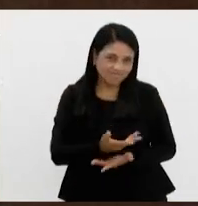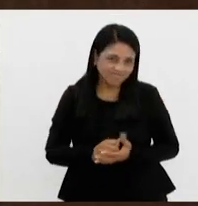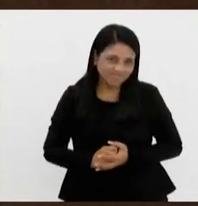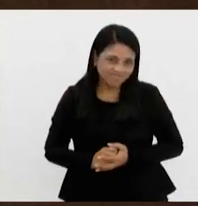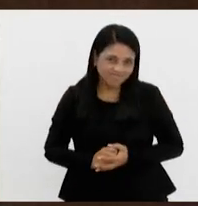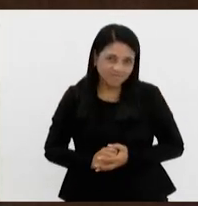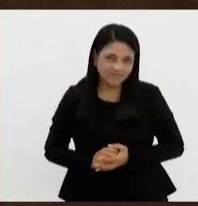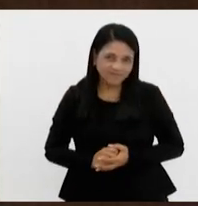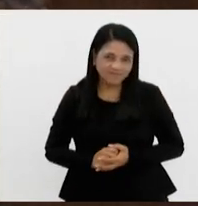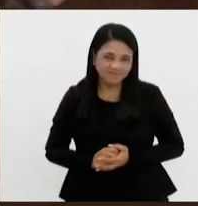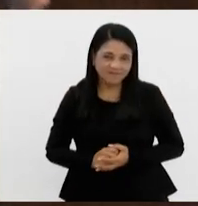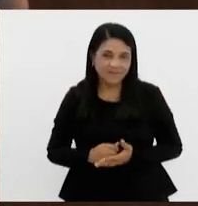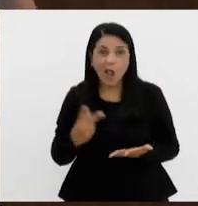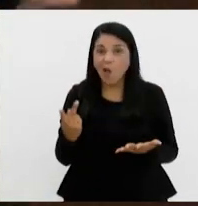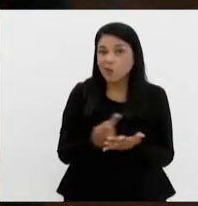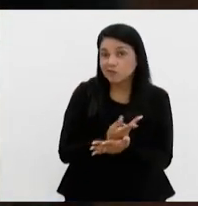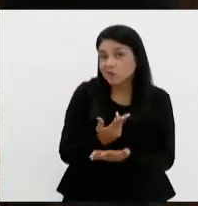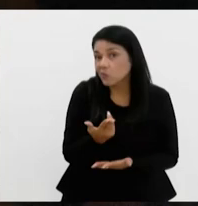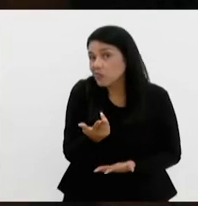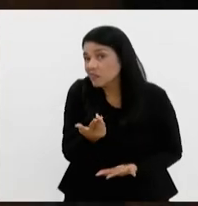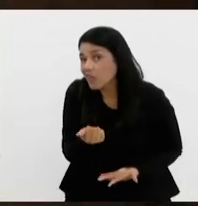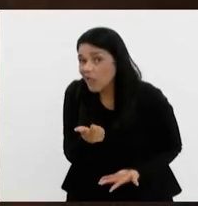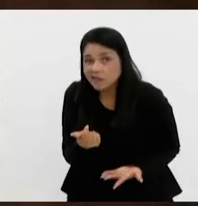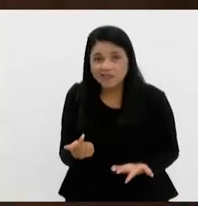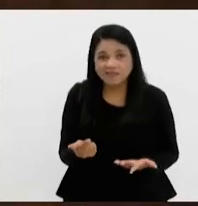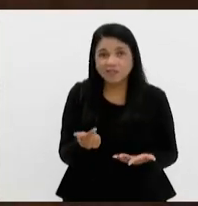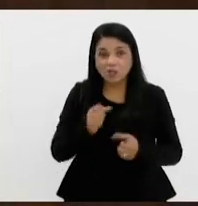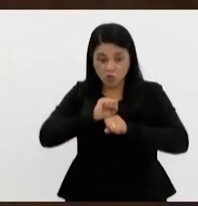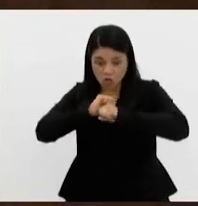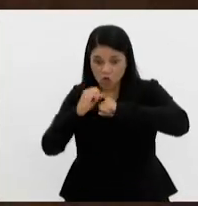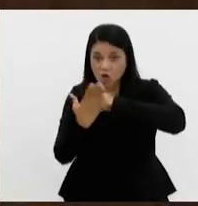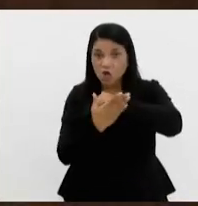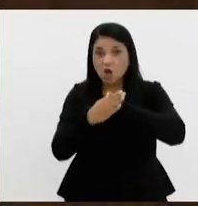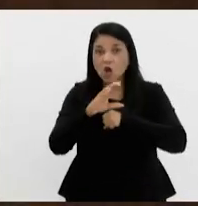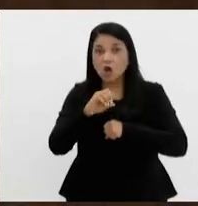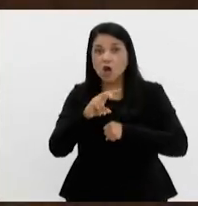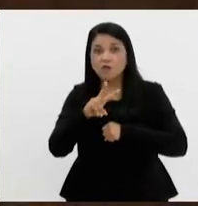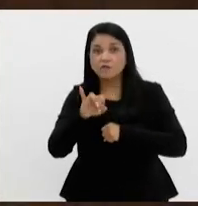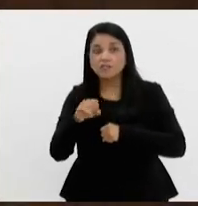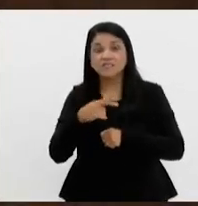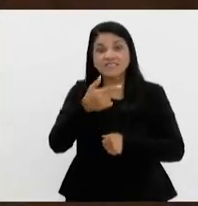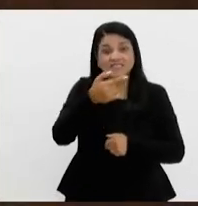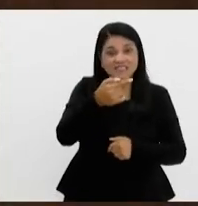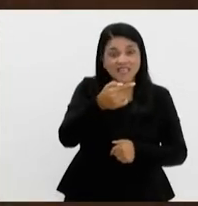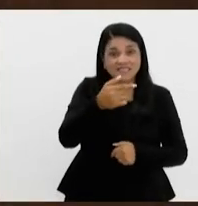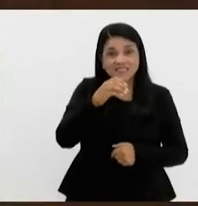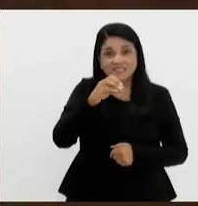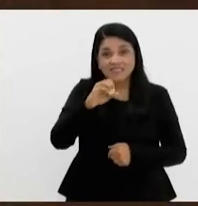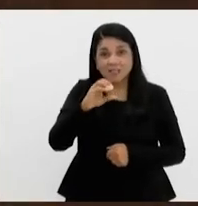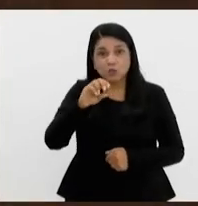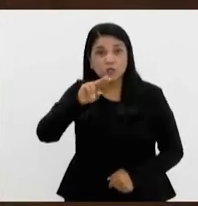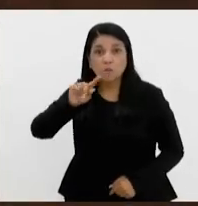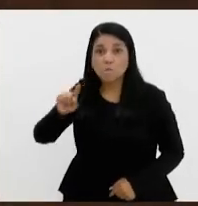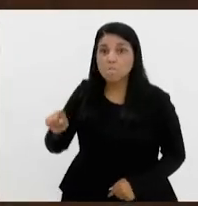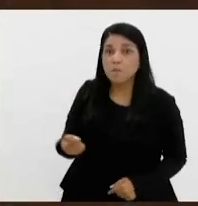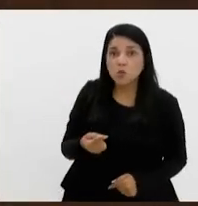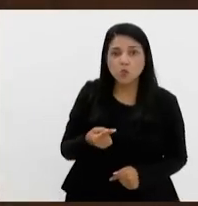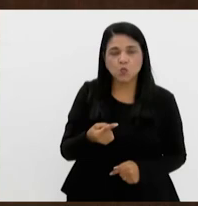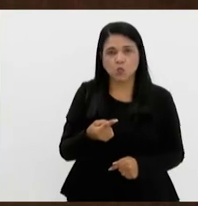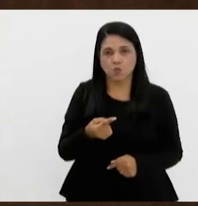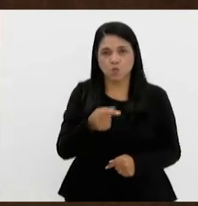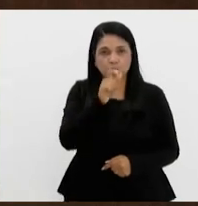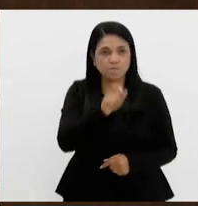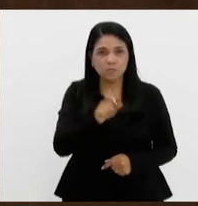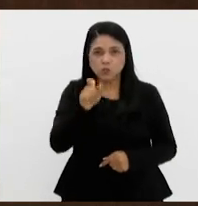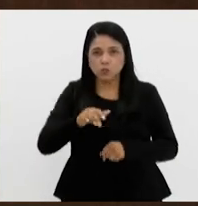Nada aconteceu. E a Covid? Estão com 700 mil casos. A dengue, mais 700 mil casos. É uma